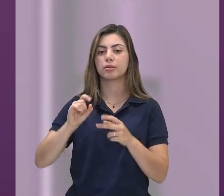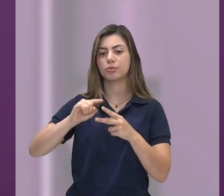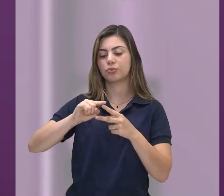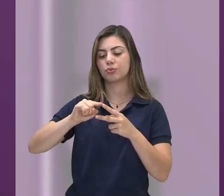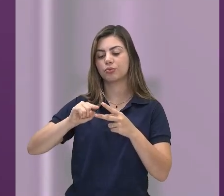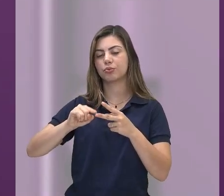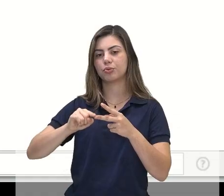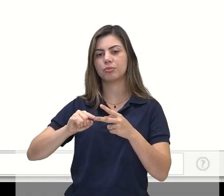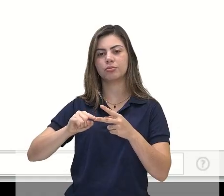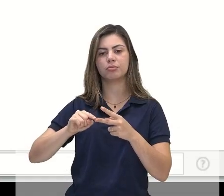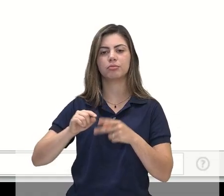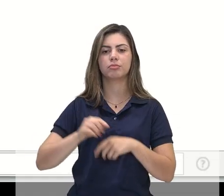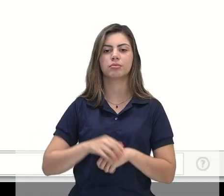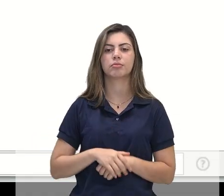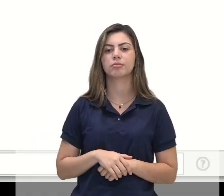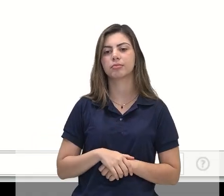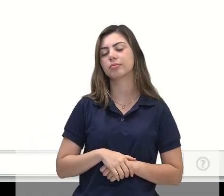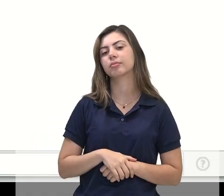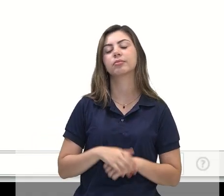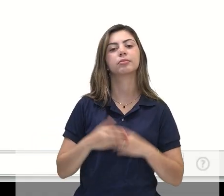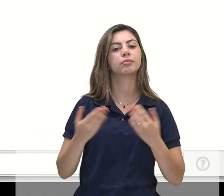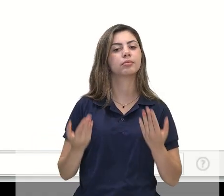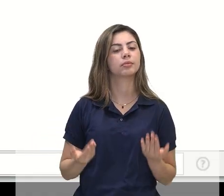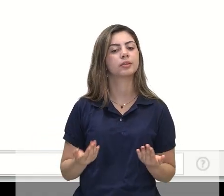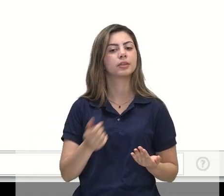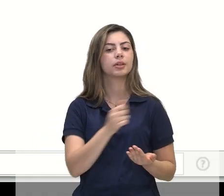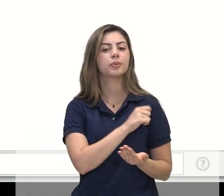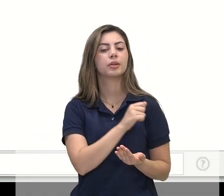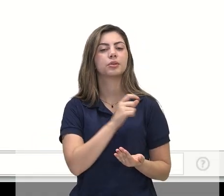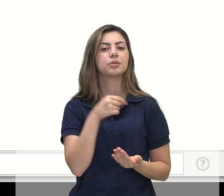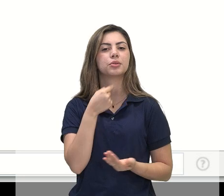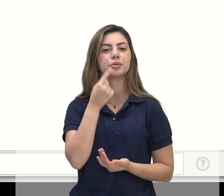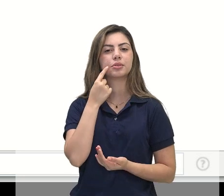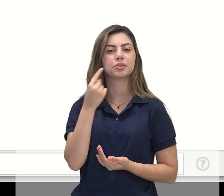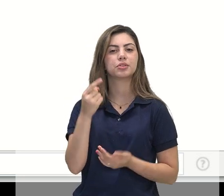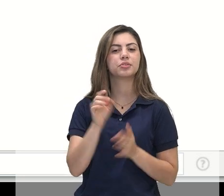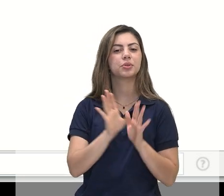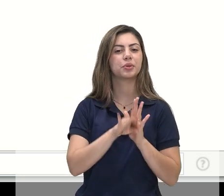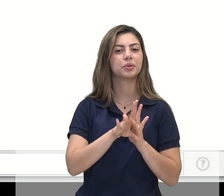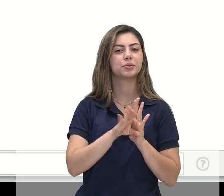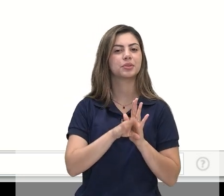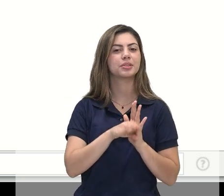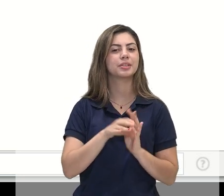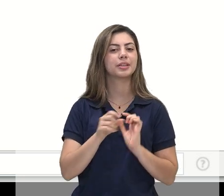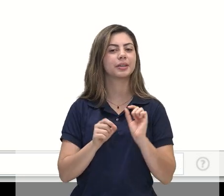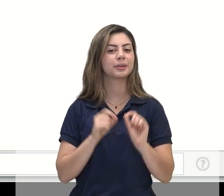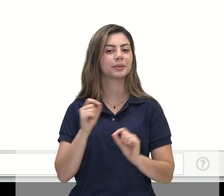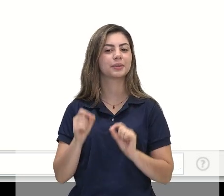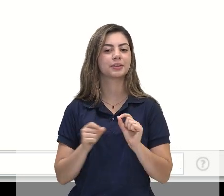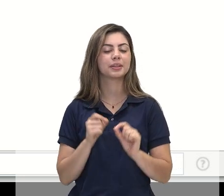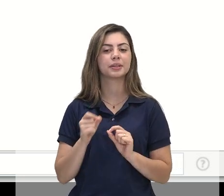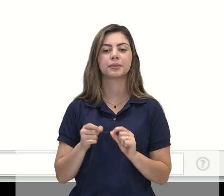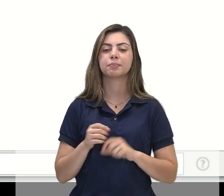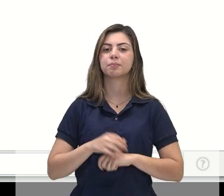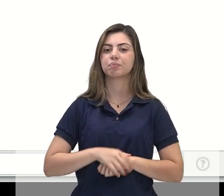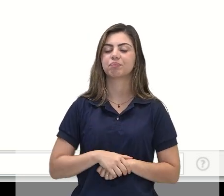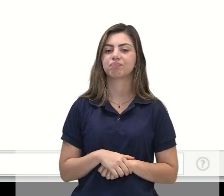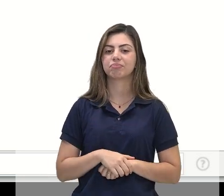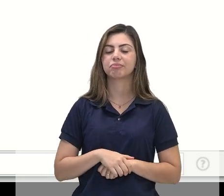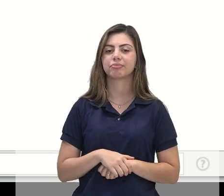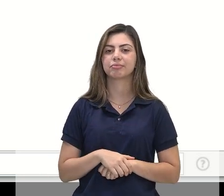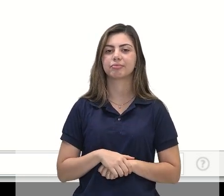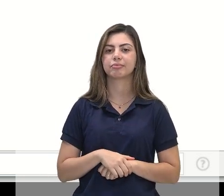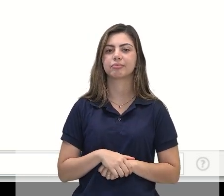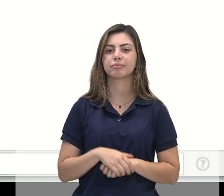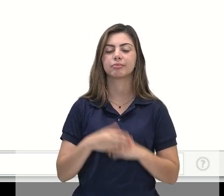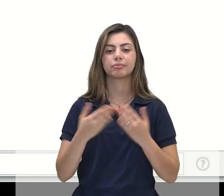VT. Pois bem, alunos, como vimos na definição, né, o que vai ser o nosso arco? O arco nada mais é do que a parte